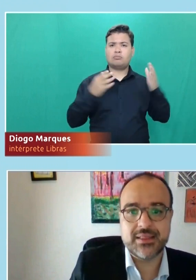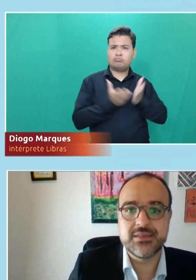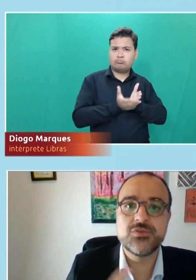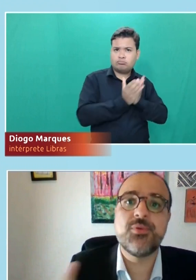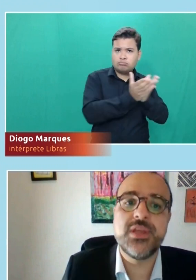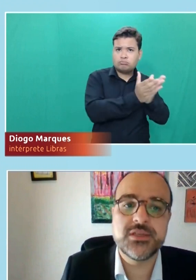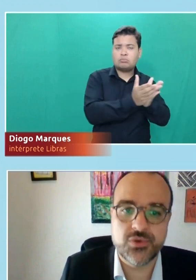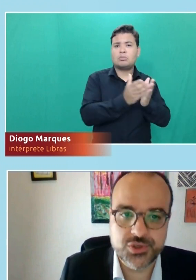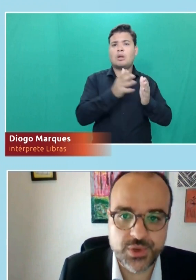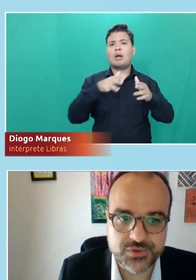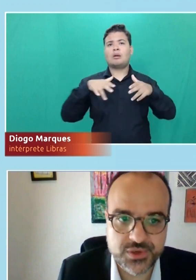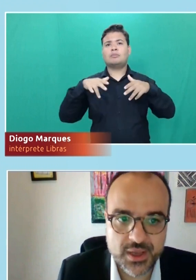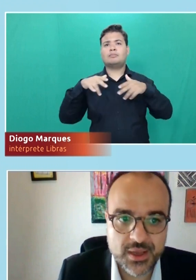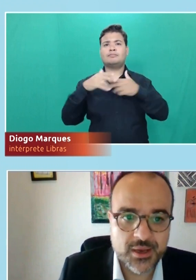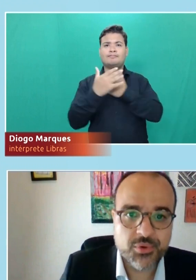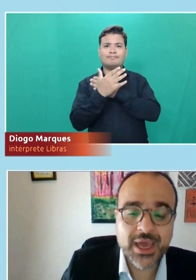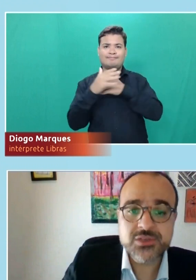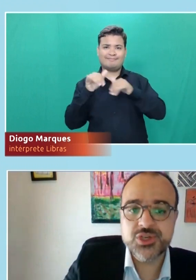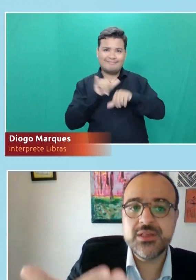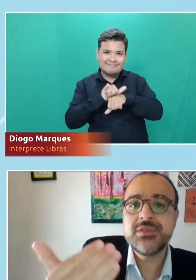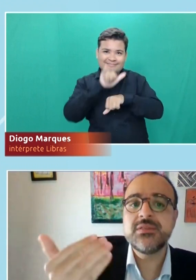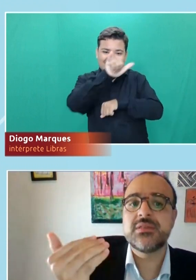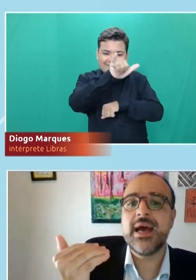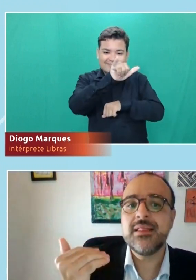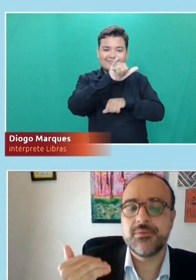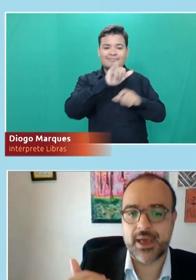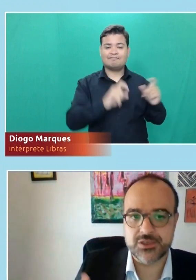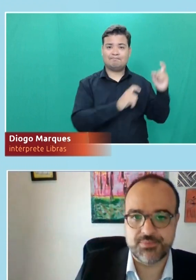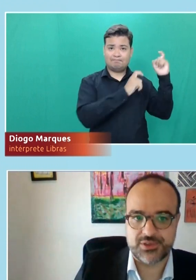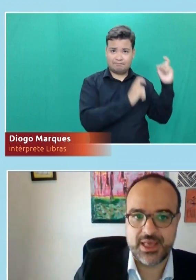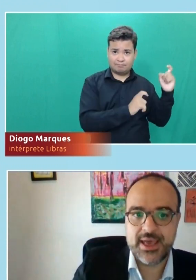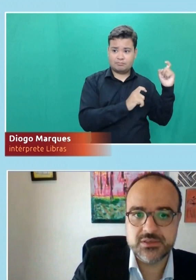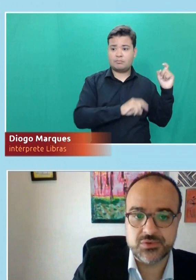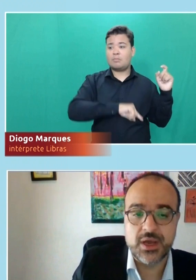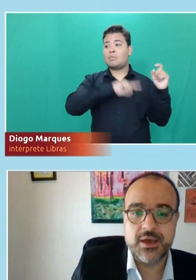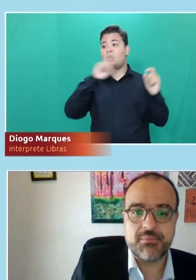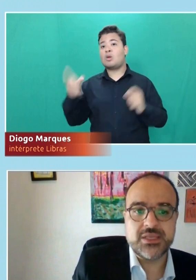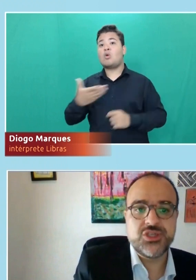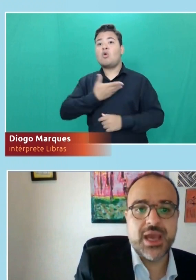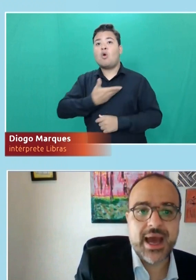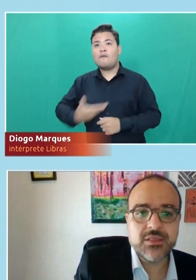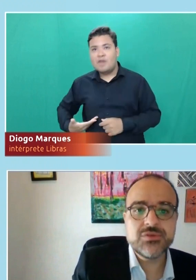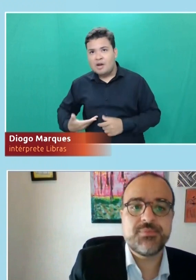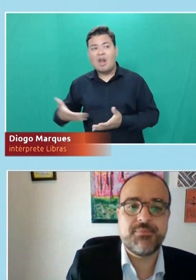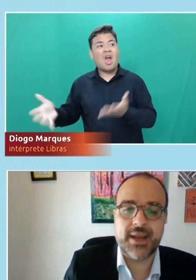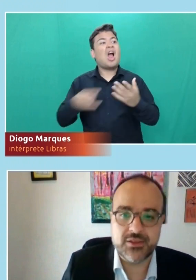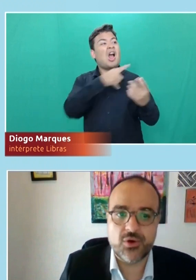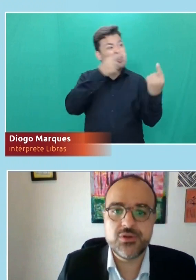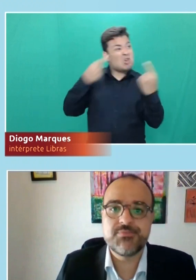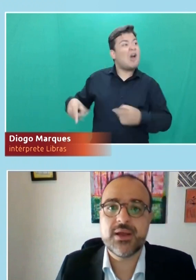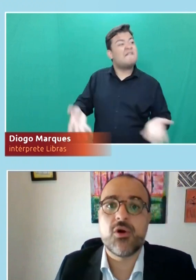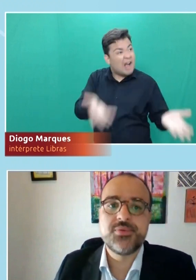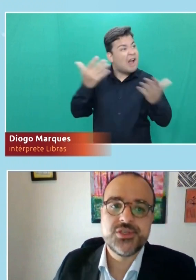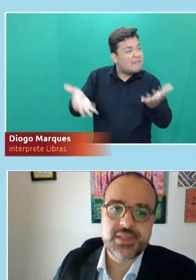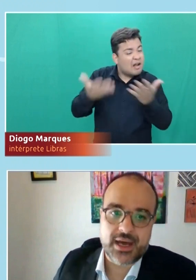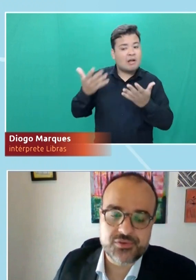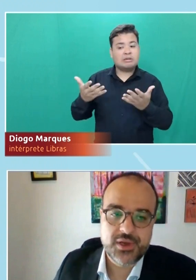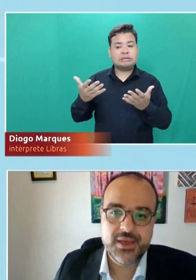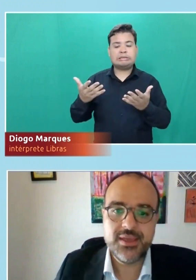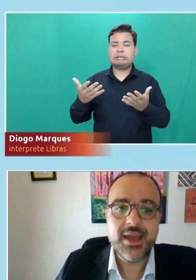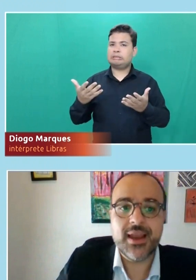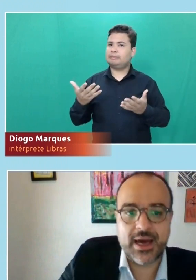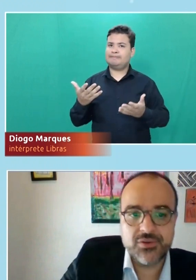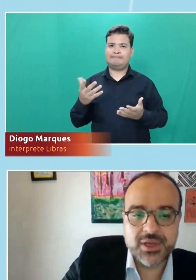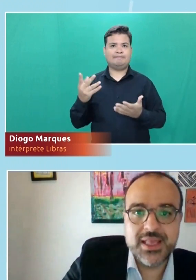Forças Armadas e os poderes constituídos. Porque isso já não se trata mais de protesto, mas de atos preparatórios para golpes de